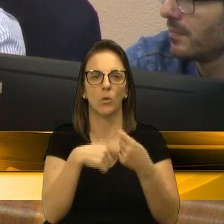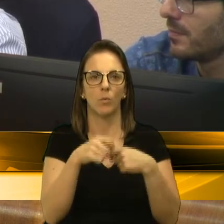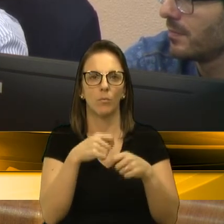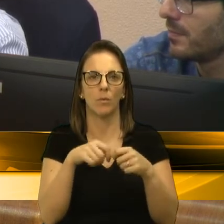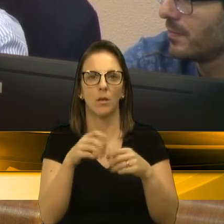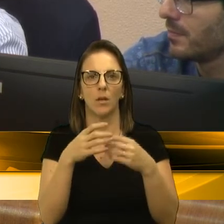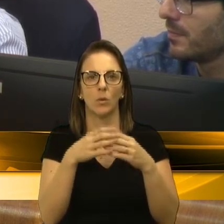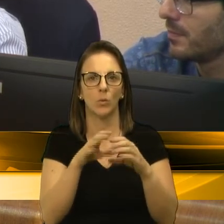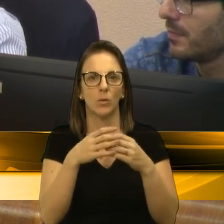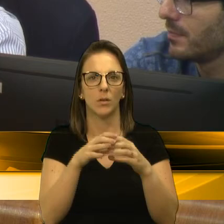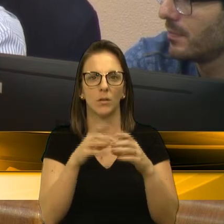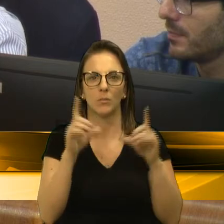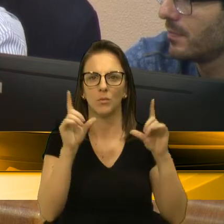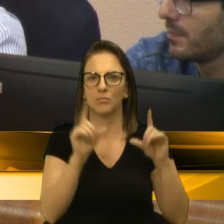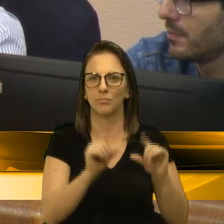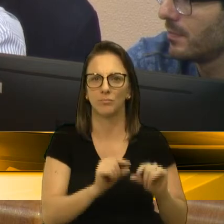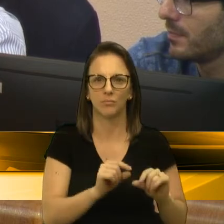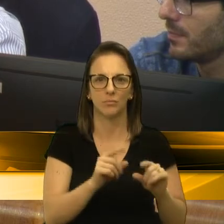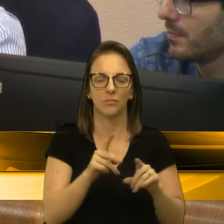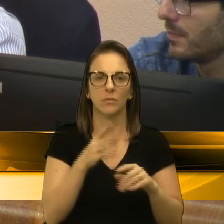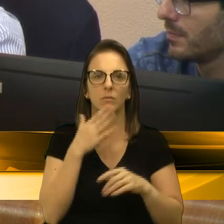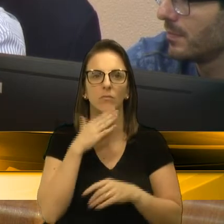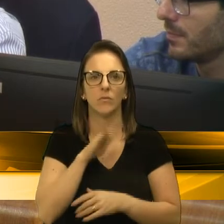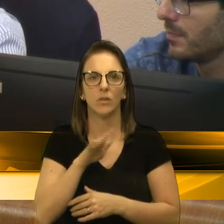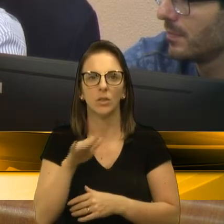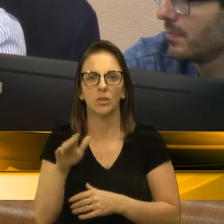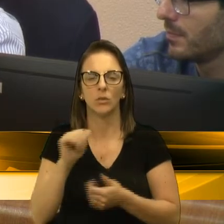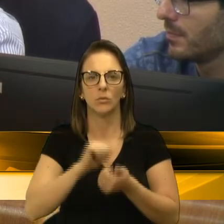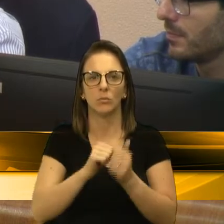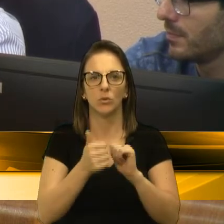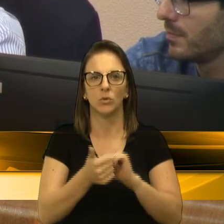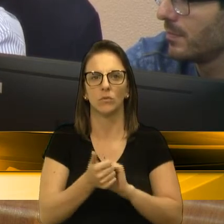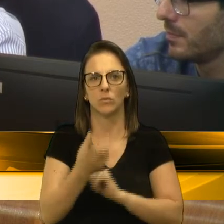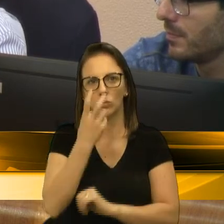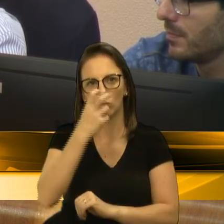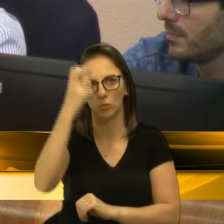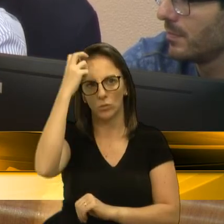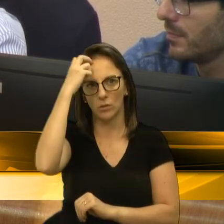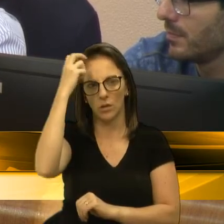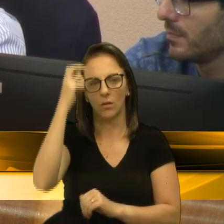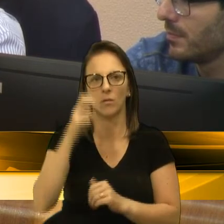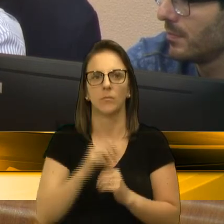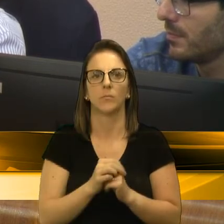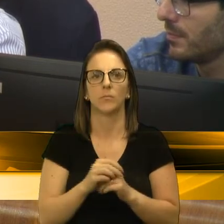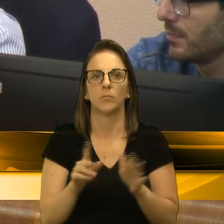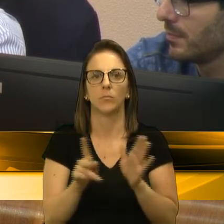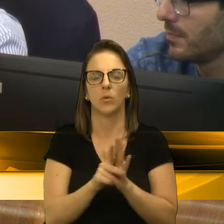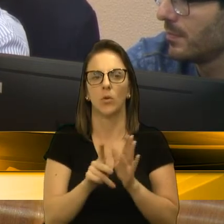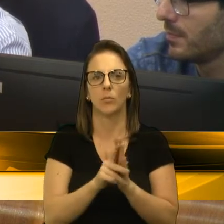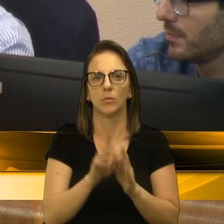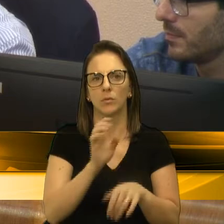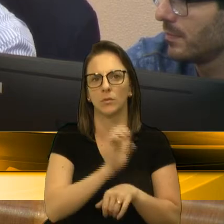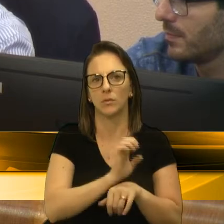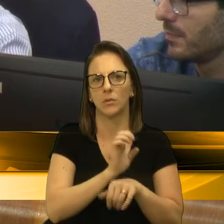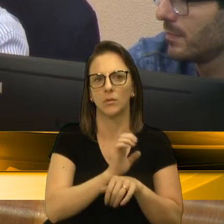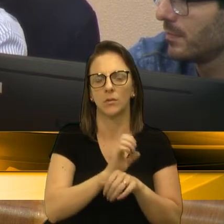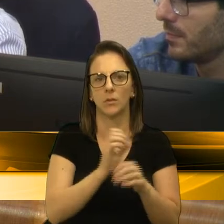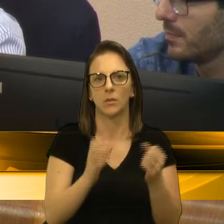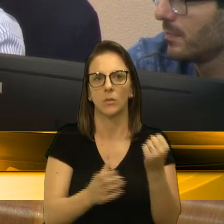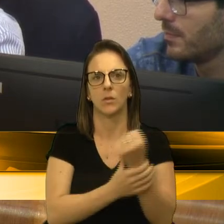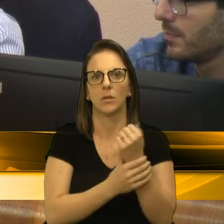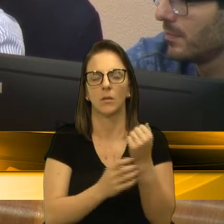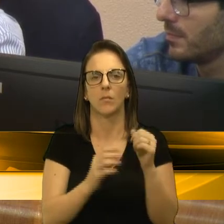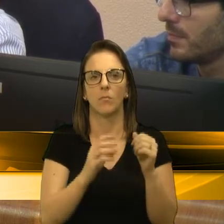entidades de educação especial, infantil, esportivas e culturais, órgãos estaduais de segurança pública e de saúde, criação de passivos